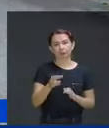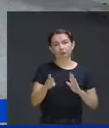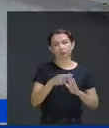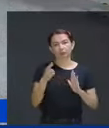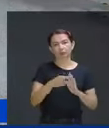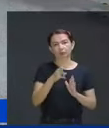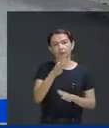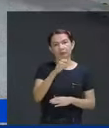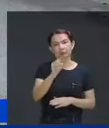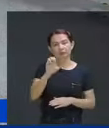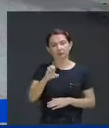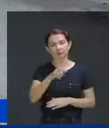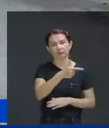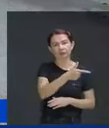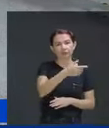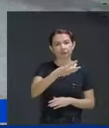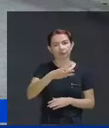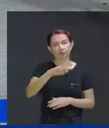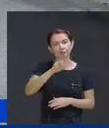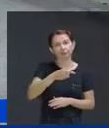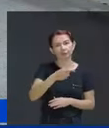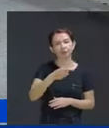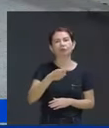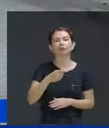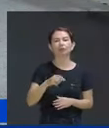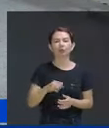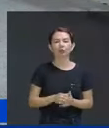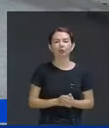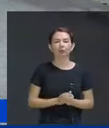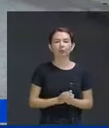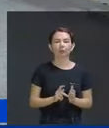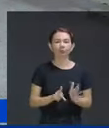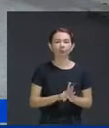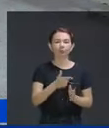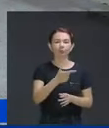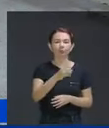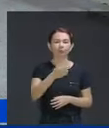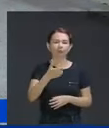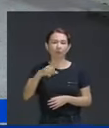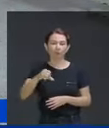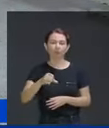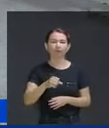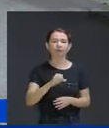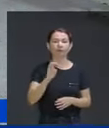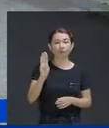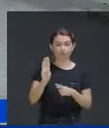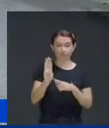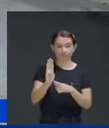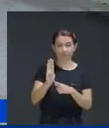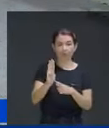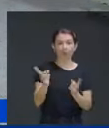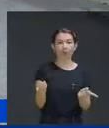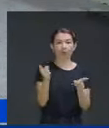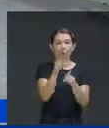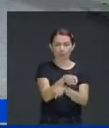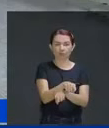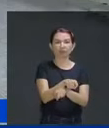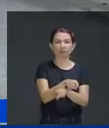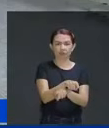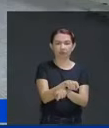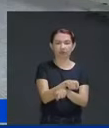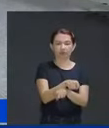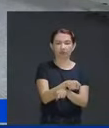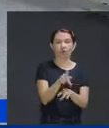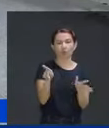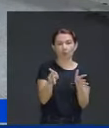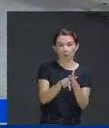Resolução TSE número 23.607 de 2019. B. Contradição acerca da